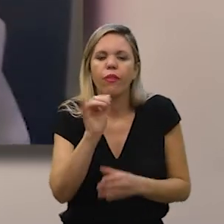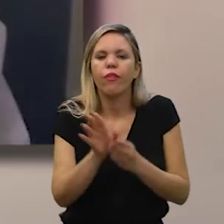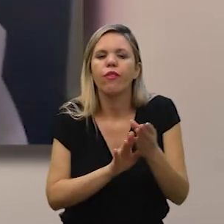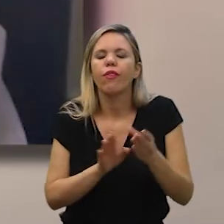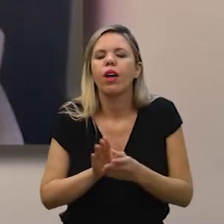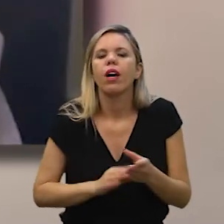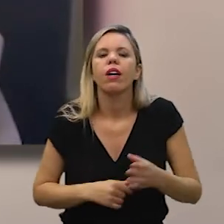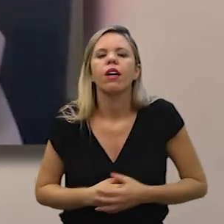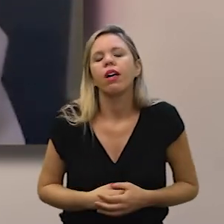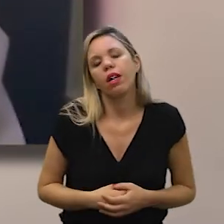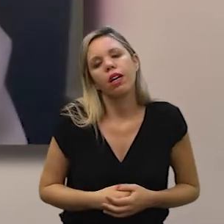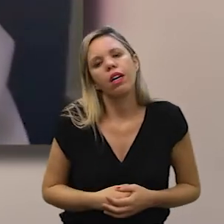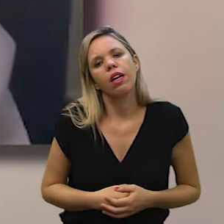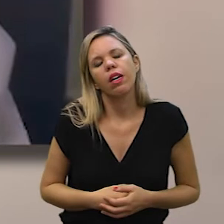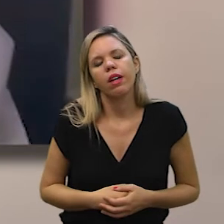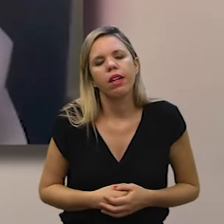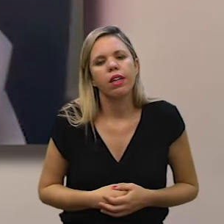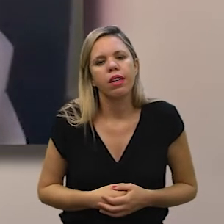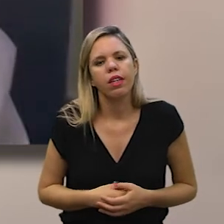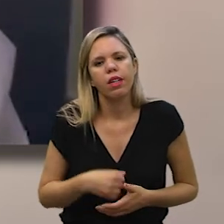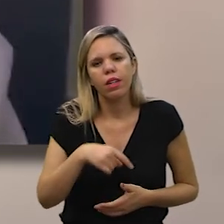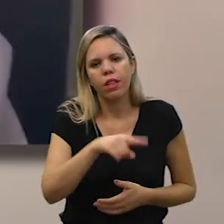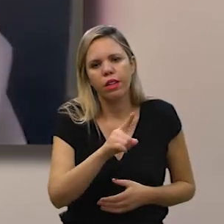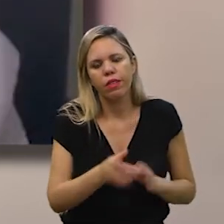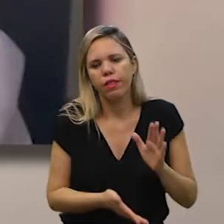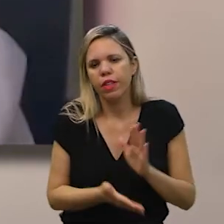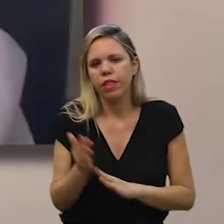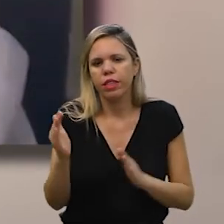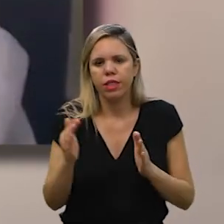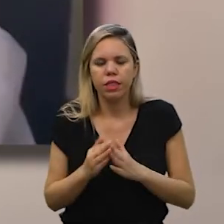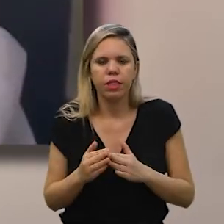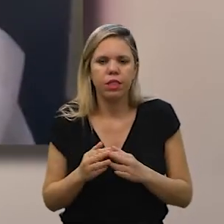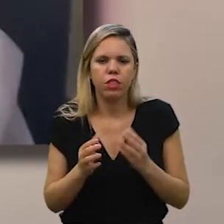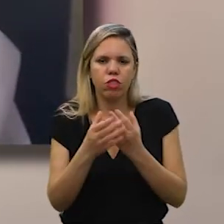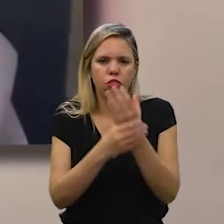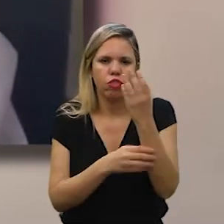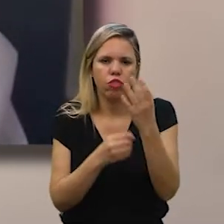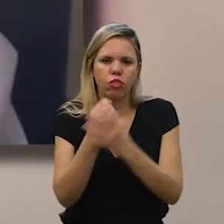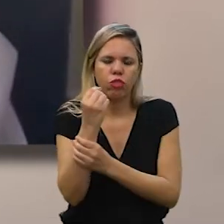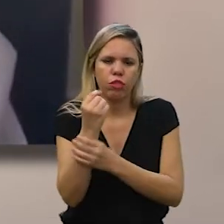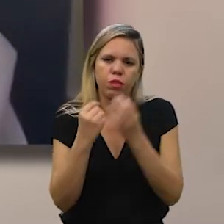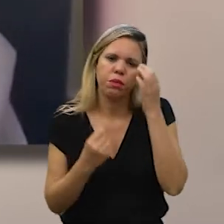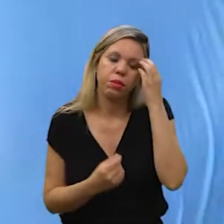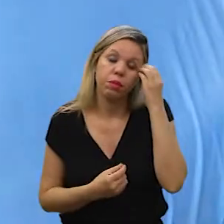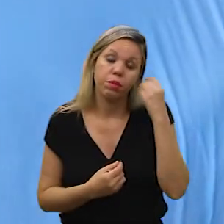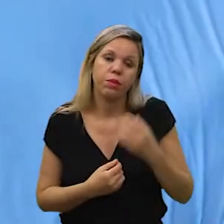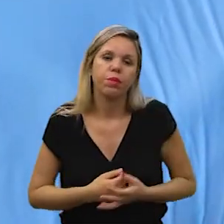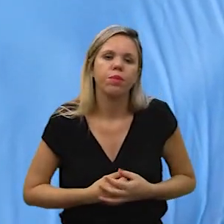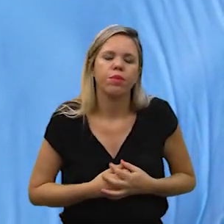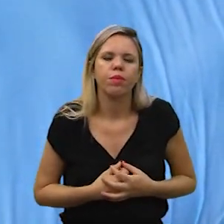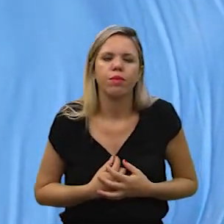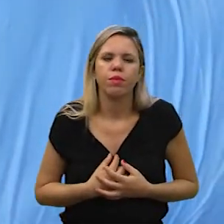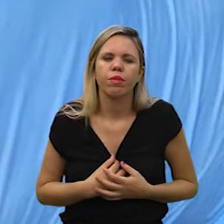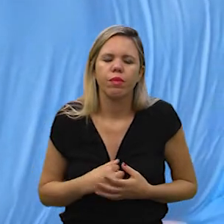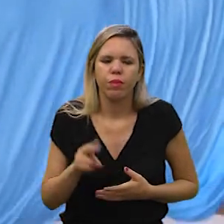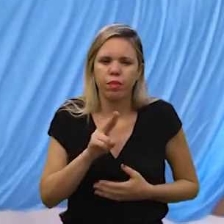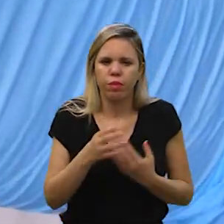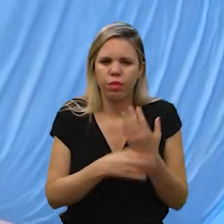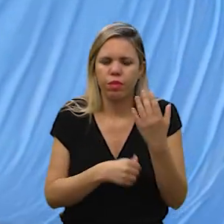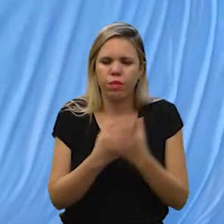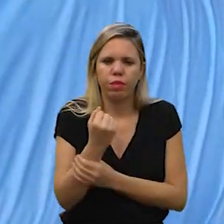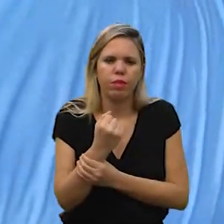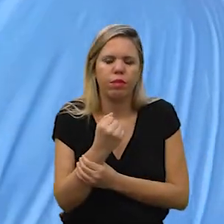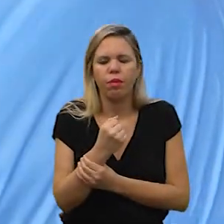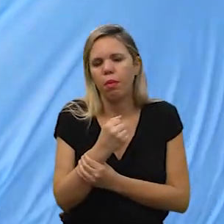gente aconselha seria, por exemplo, se ela vai sair de casa, ela sai de luva. Né? Ela usa a